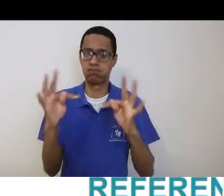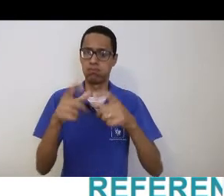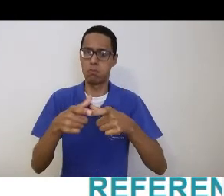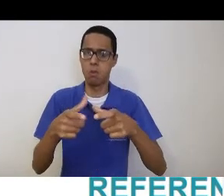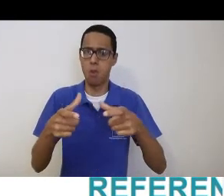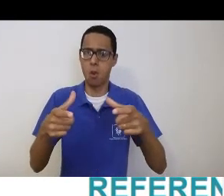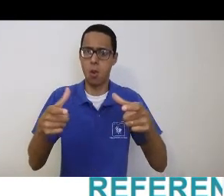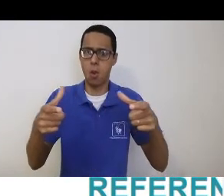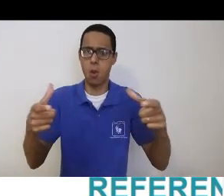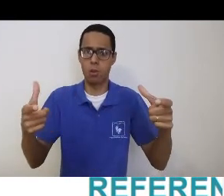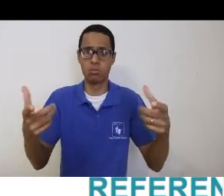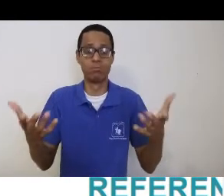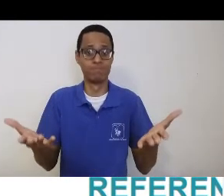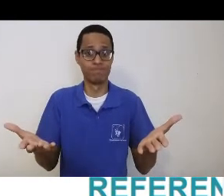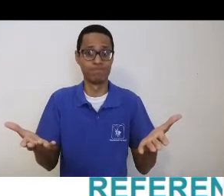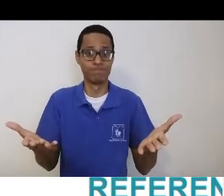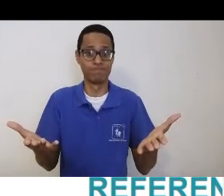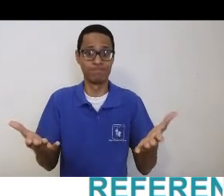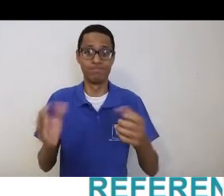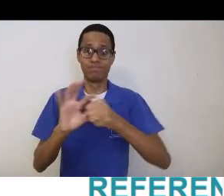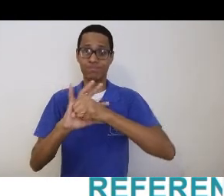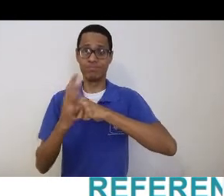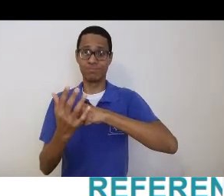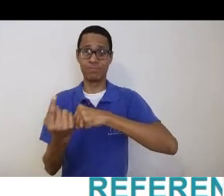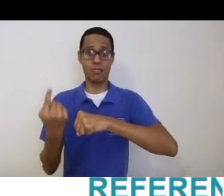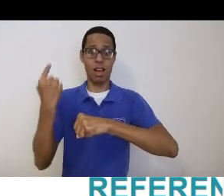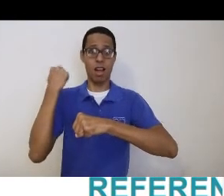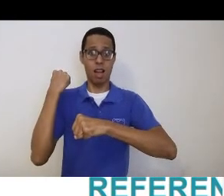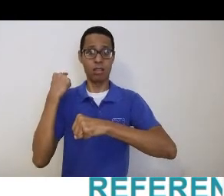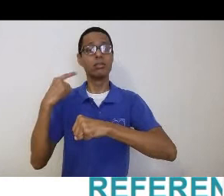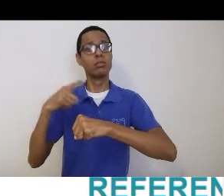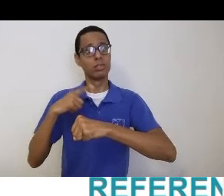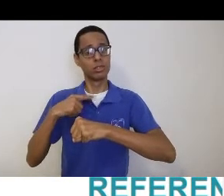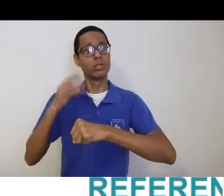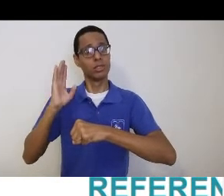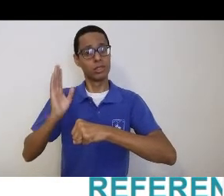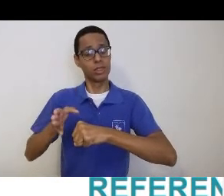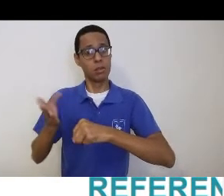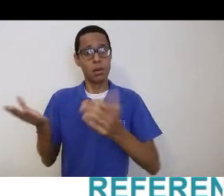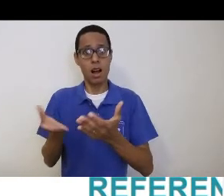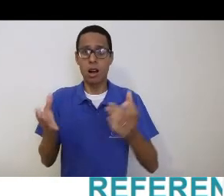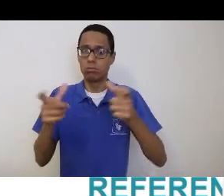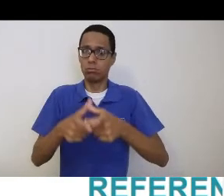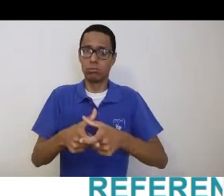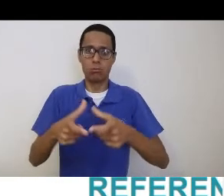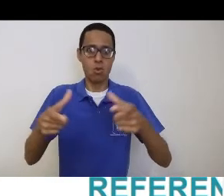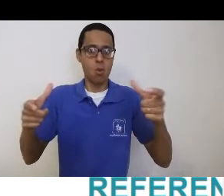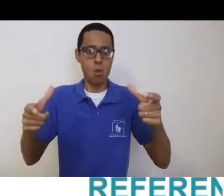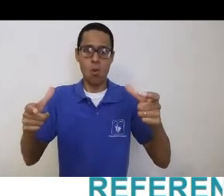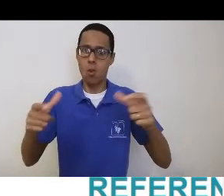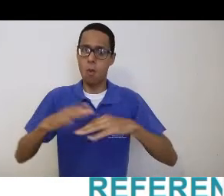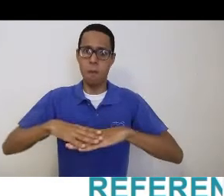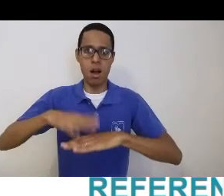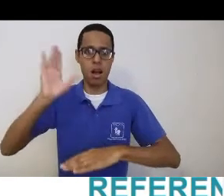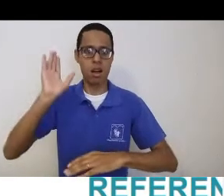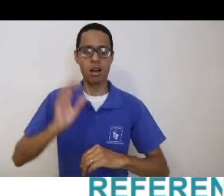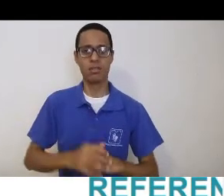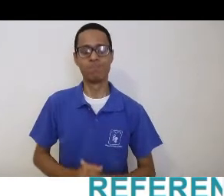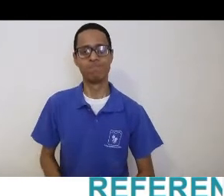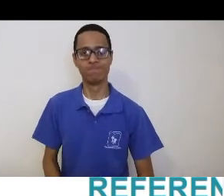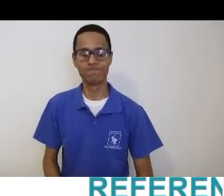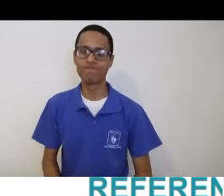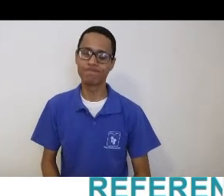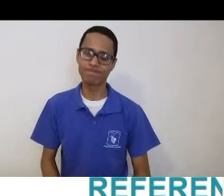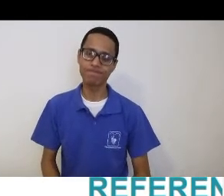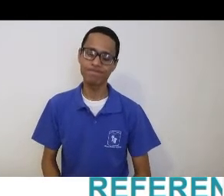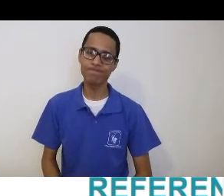estão tão disponíveis, muito mais que antes da pandemia. E o desenvolvimento socioeducacional dele, né,